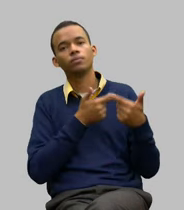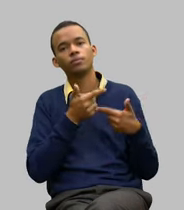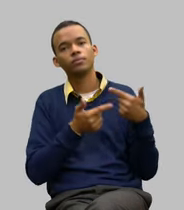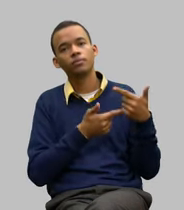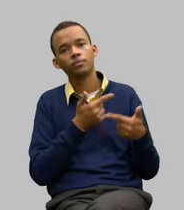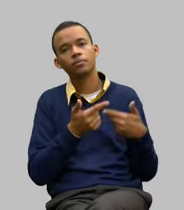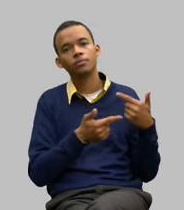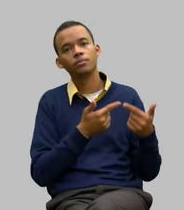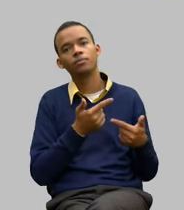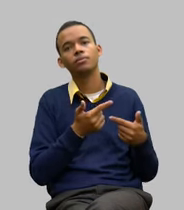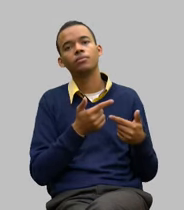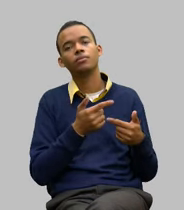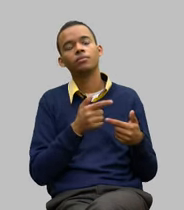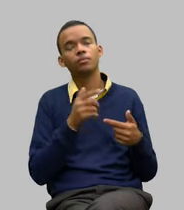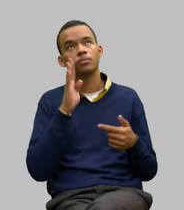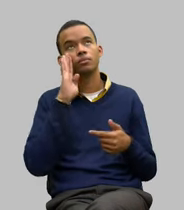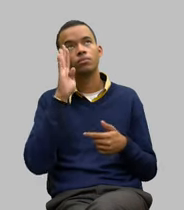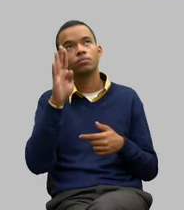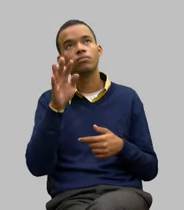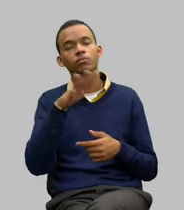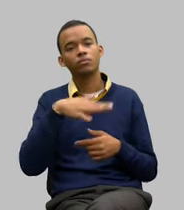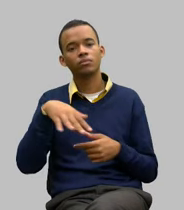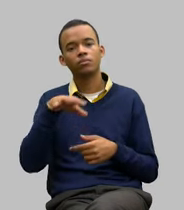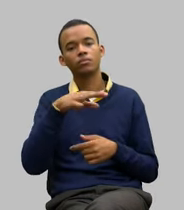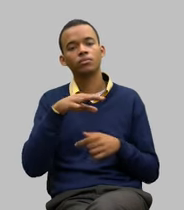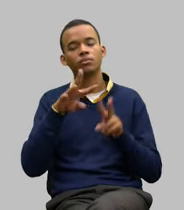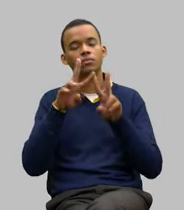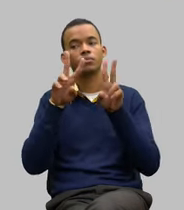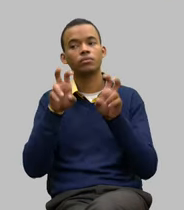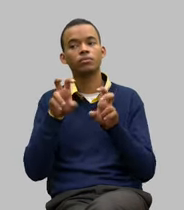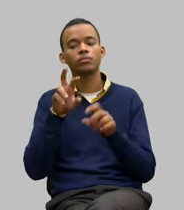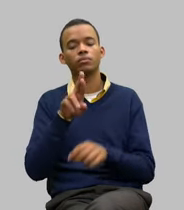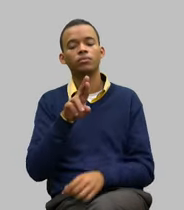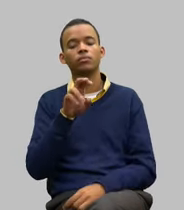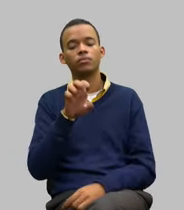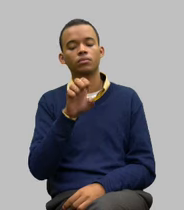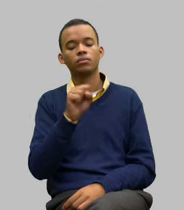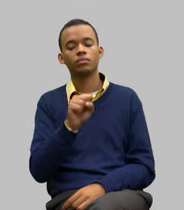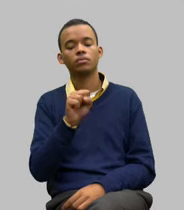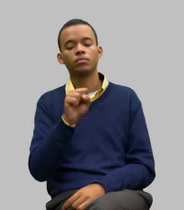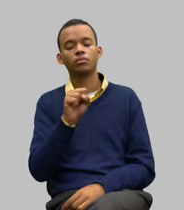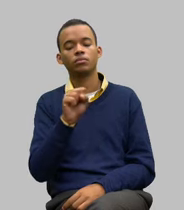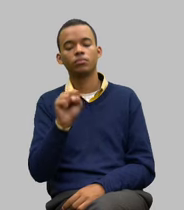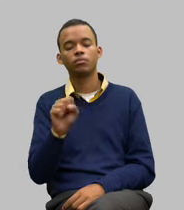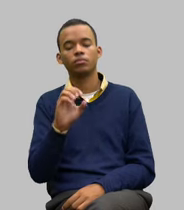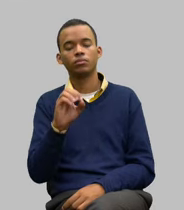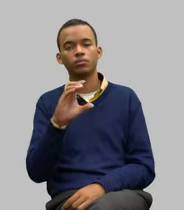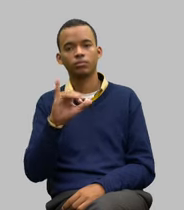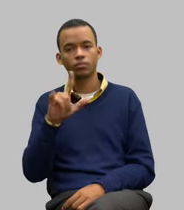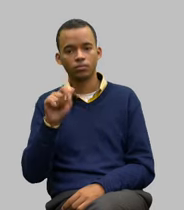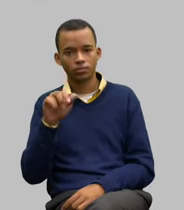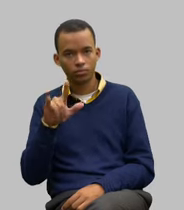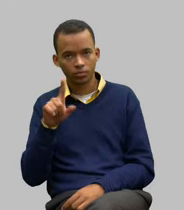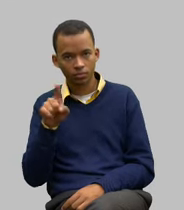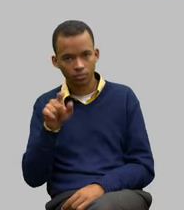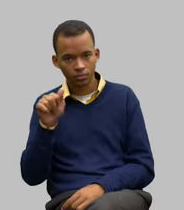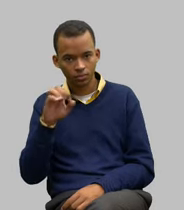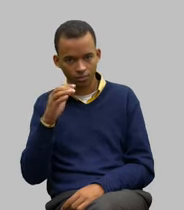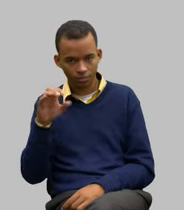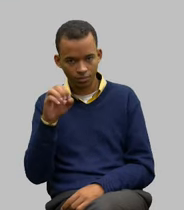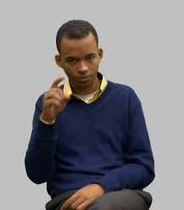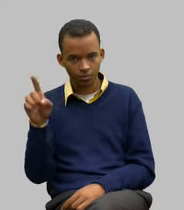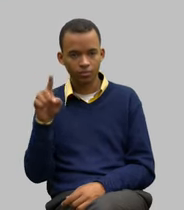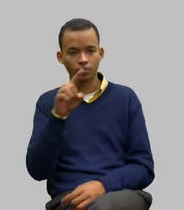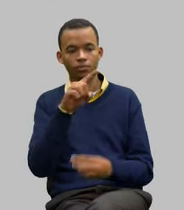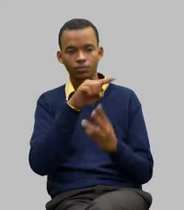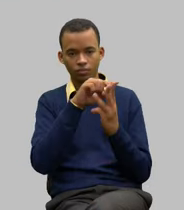de ressocialização sim eh e o senhor foi muito claro que primeiro educação depois trabalho e espiritualidade